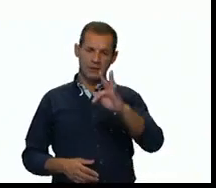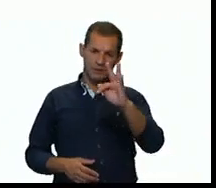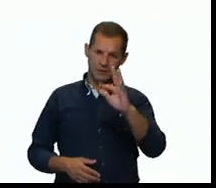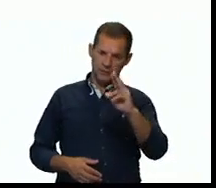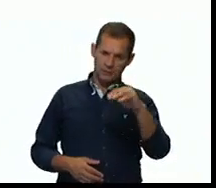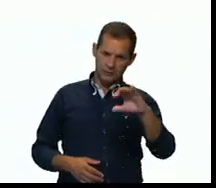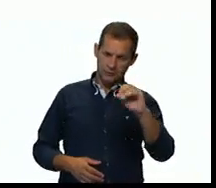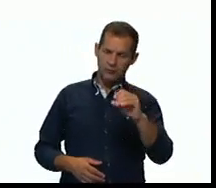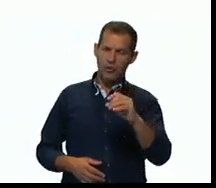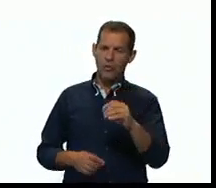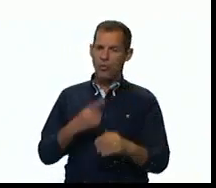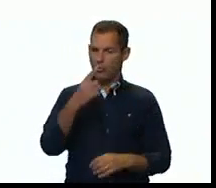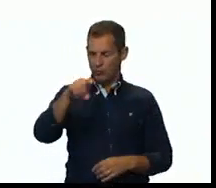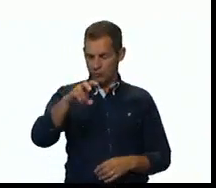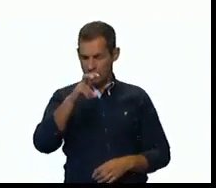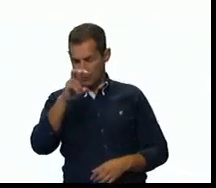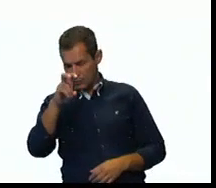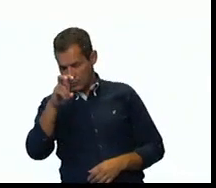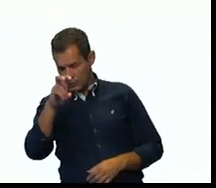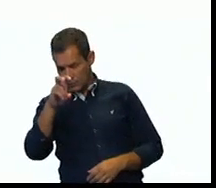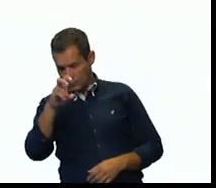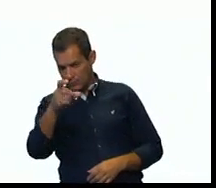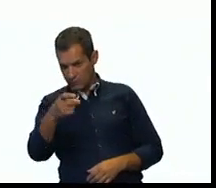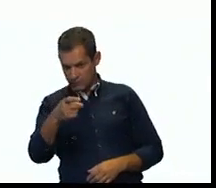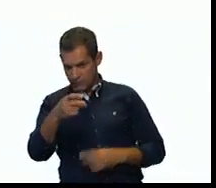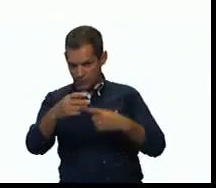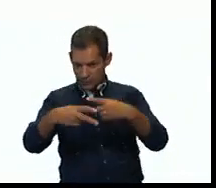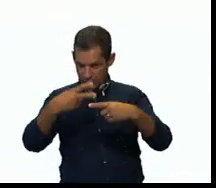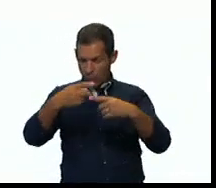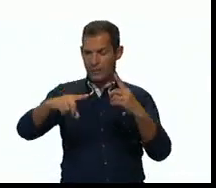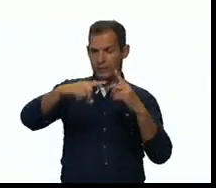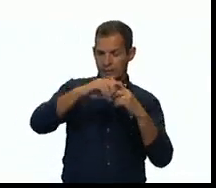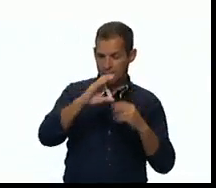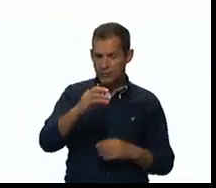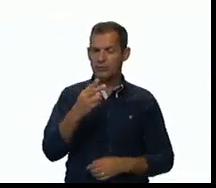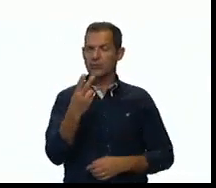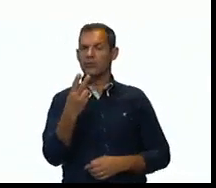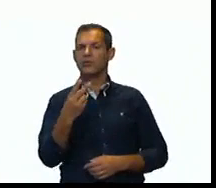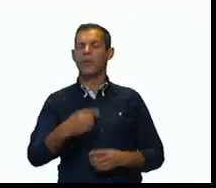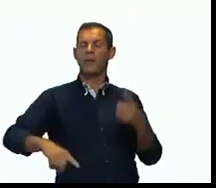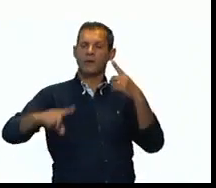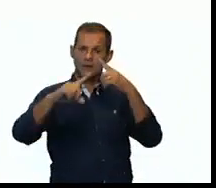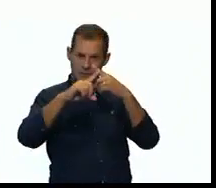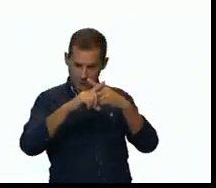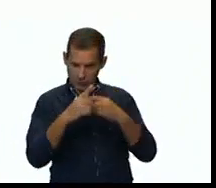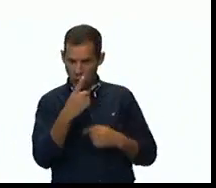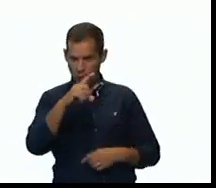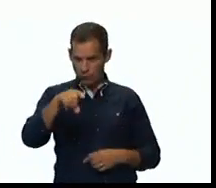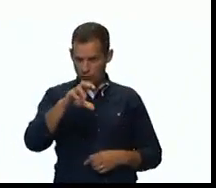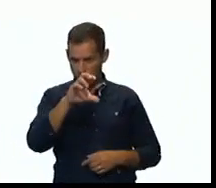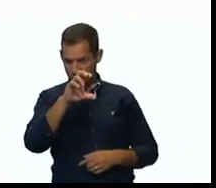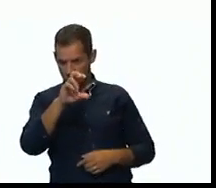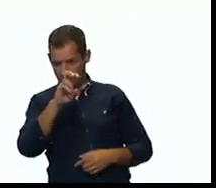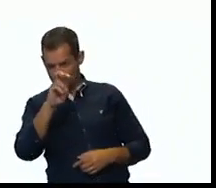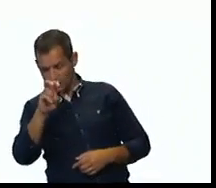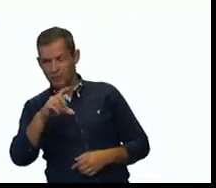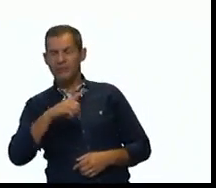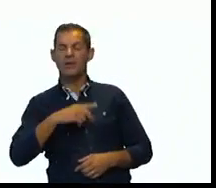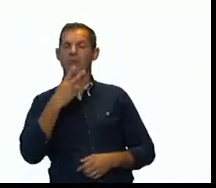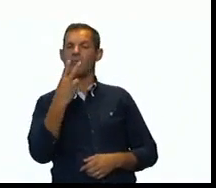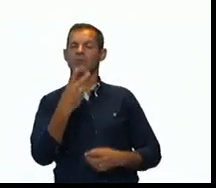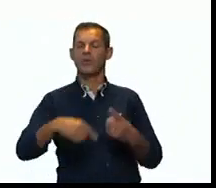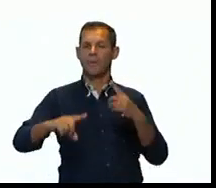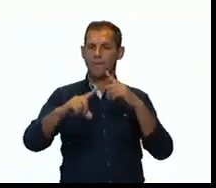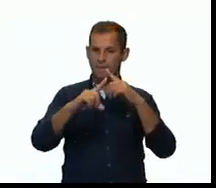função 1/2 de x ao quadrado mais c. Então, aqui o 2 ele vai multiplicar 1/2, então nós vamos ter aqui